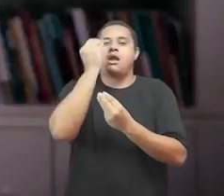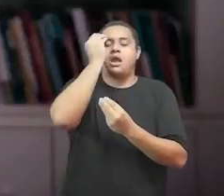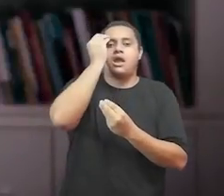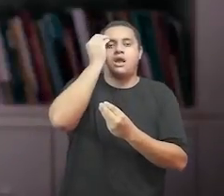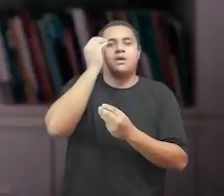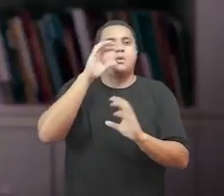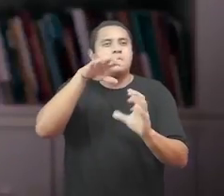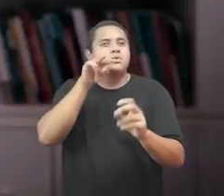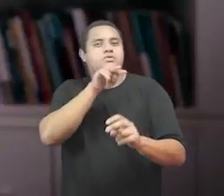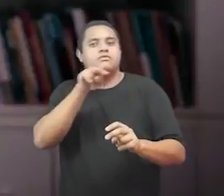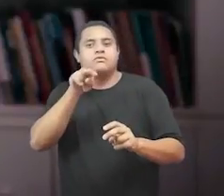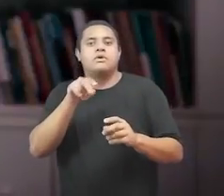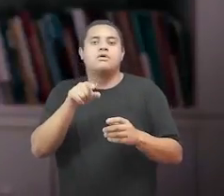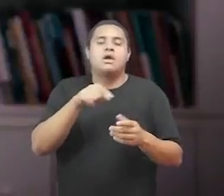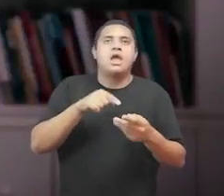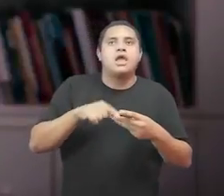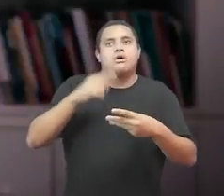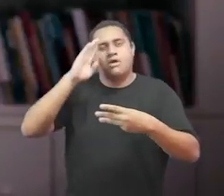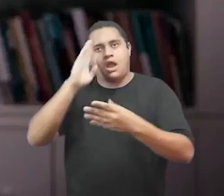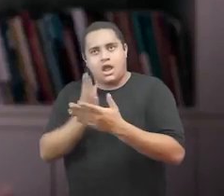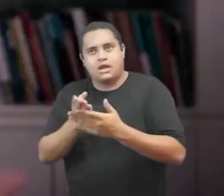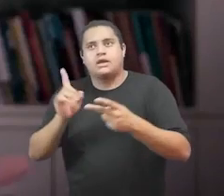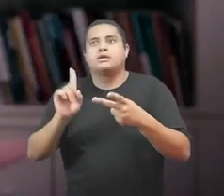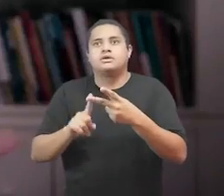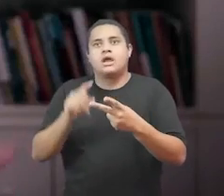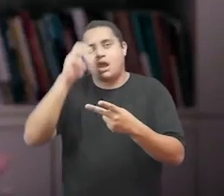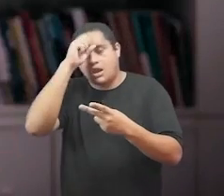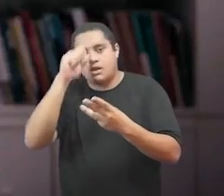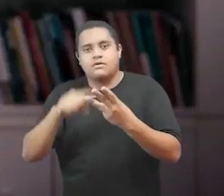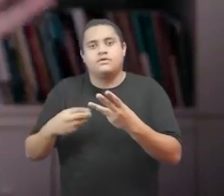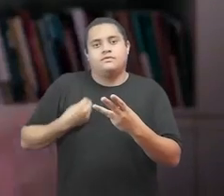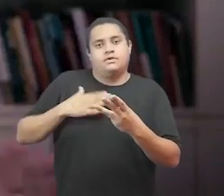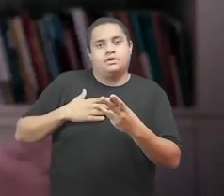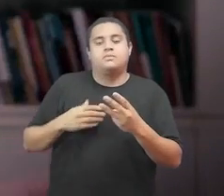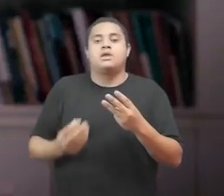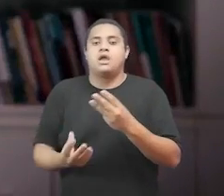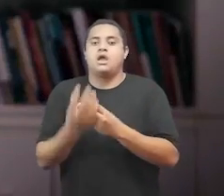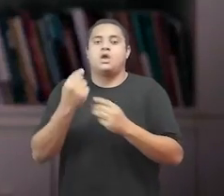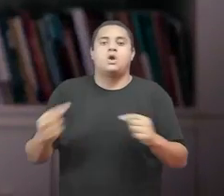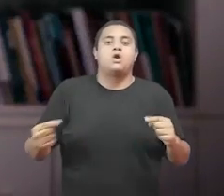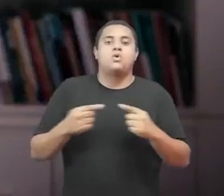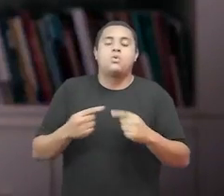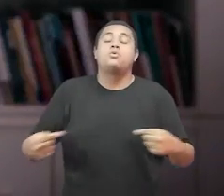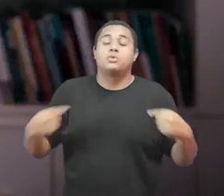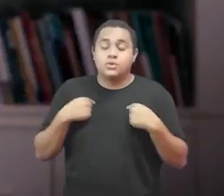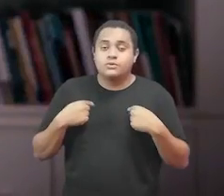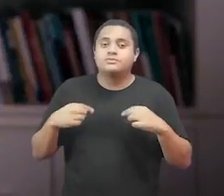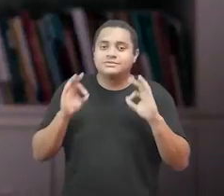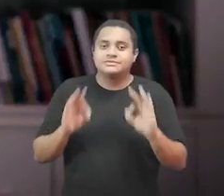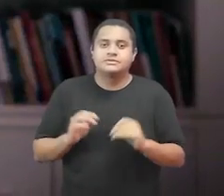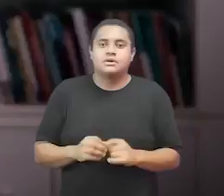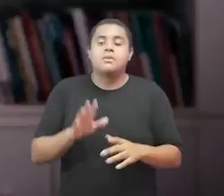de pensar e ver o mundo. Você é o que você acredita, o que você aprendeu e o que você viveu. Até aí, beleza.